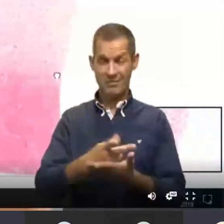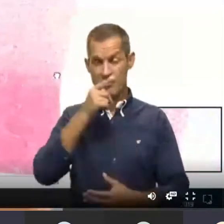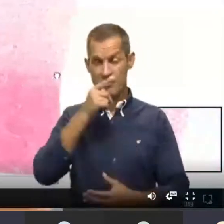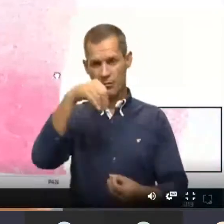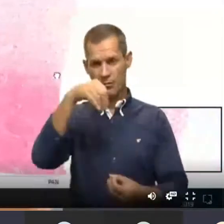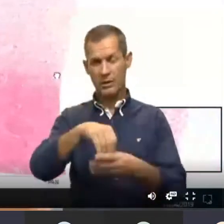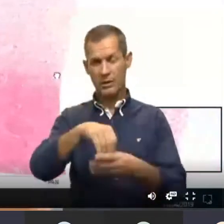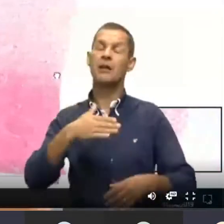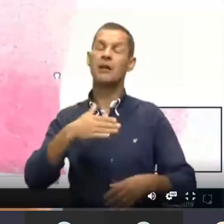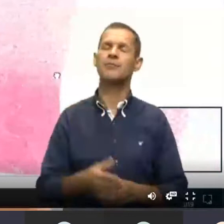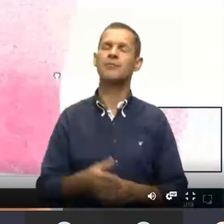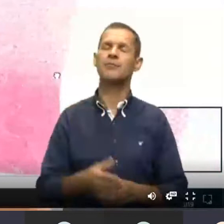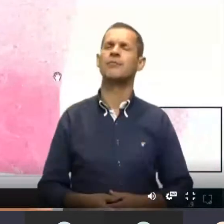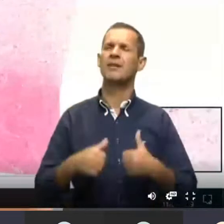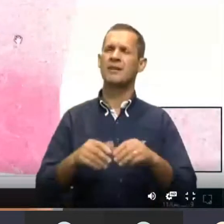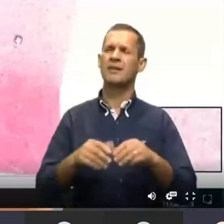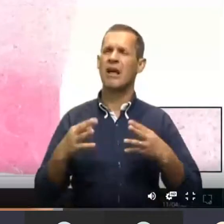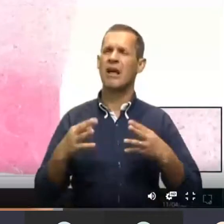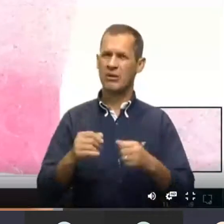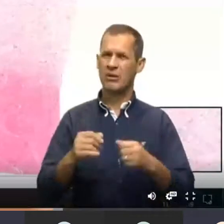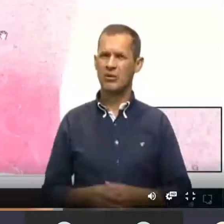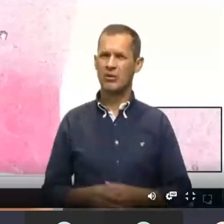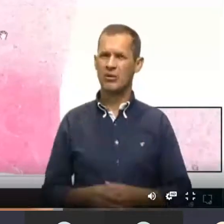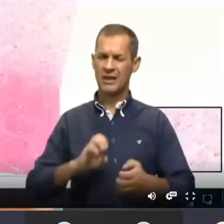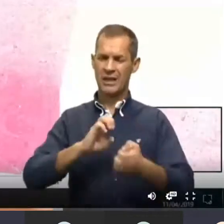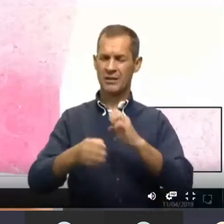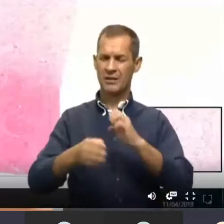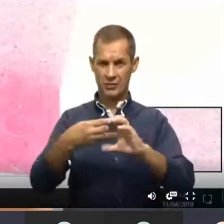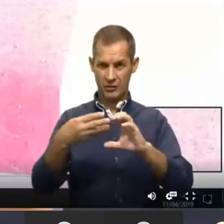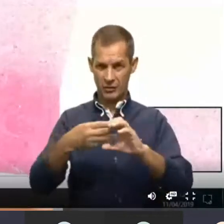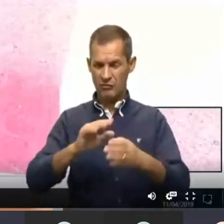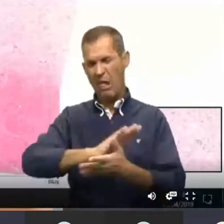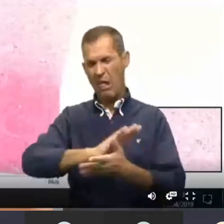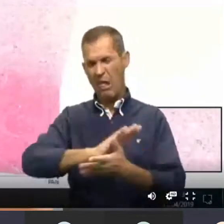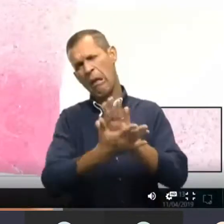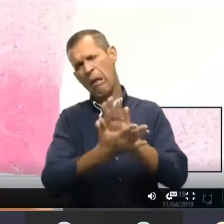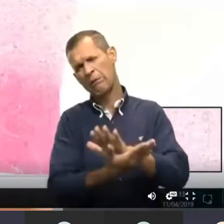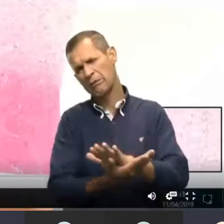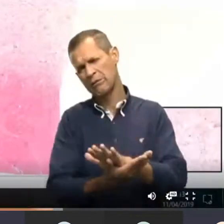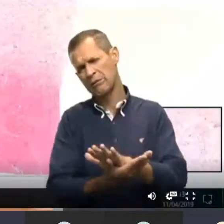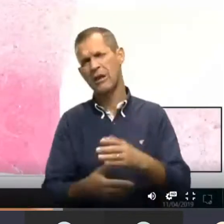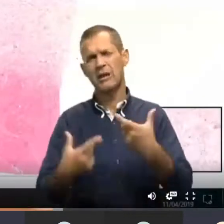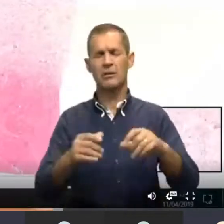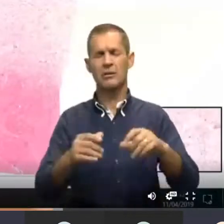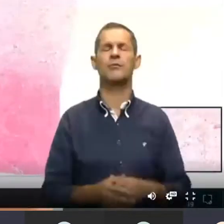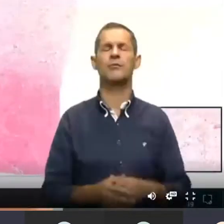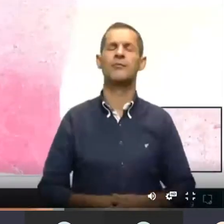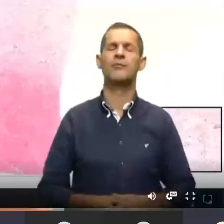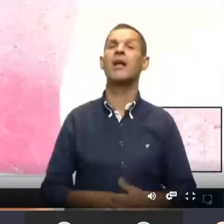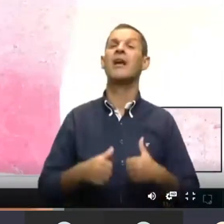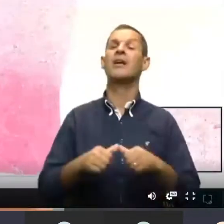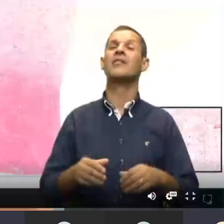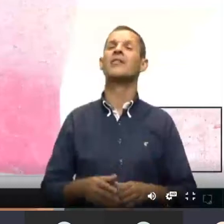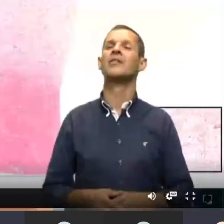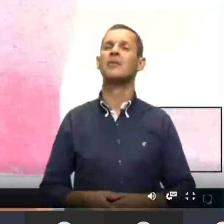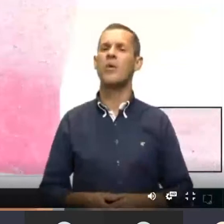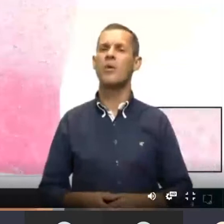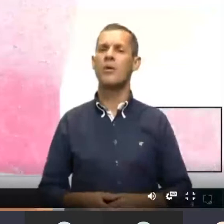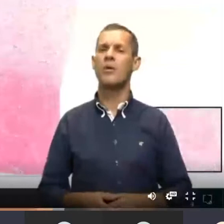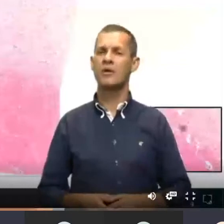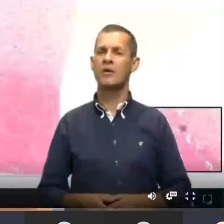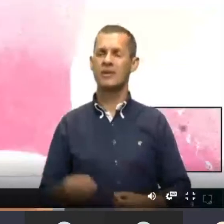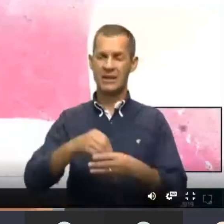está, né? Então ela está todos esses elementos celulares que foram destruídos dessa região, eles estão